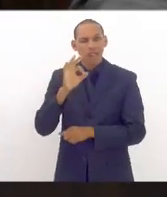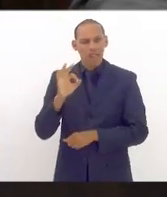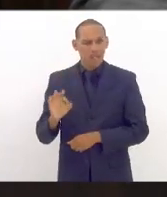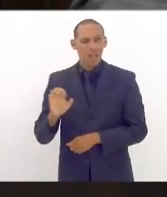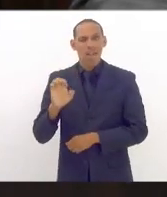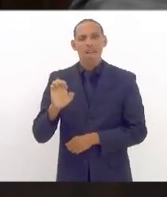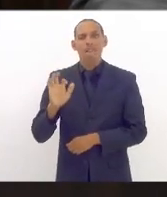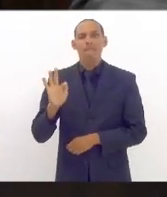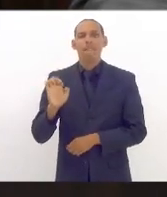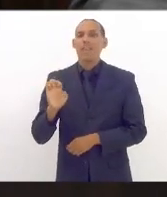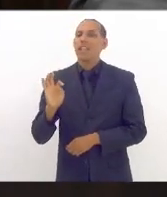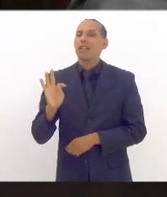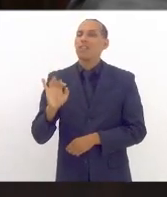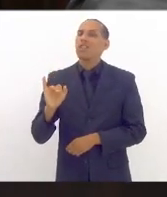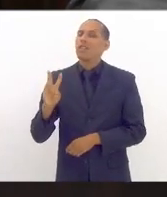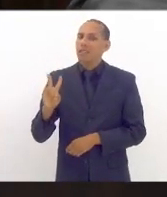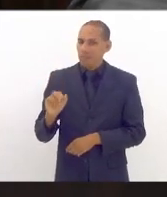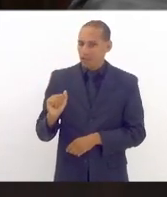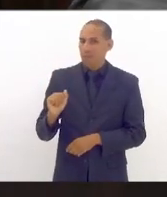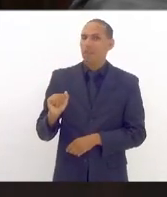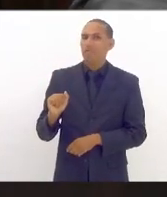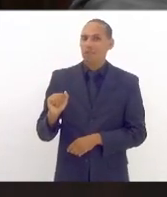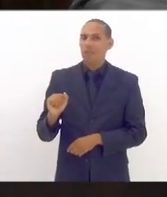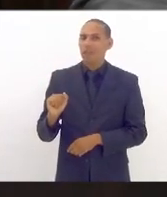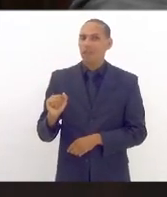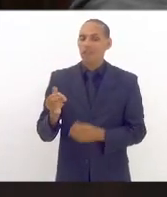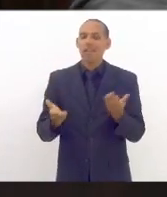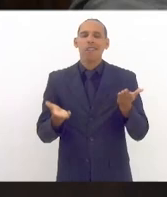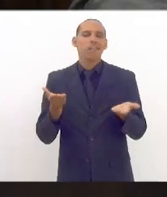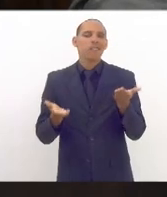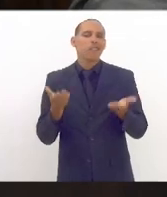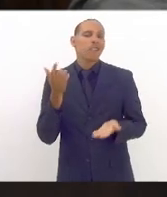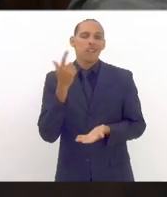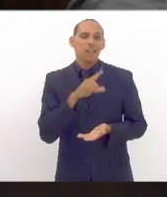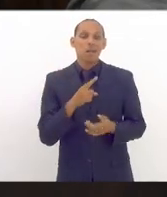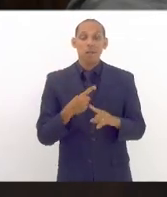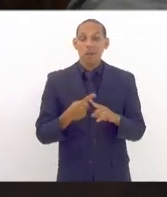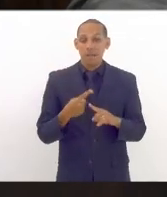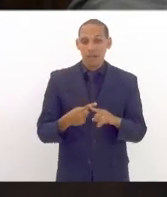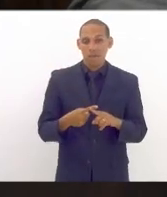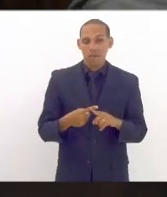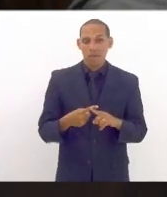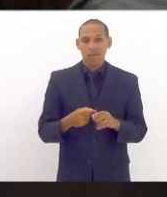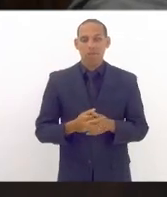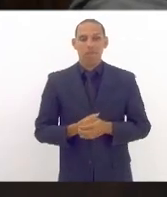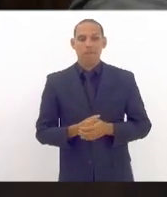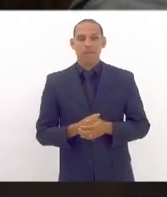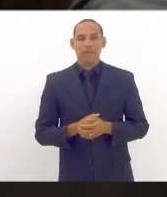efetivas para ter esse equilíbrio porque se